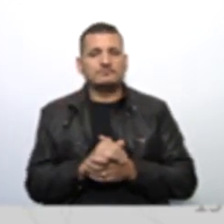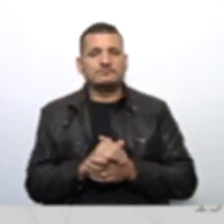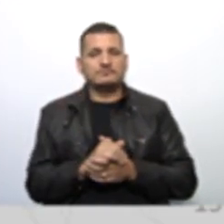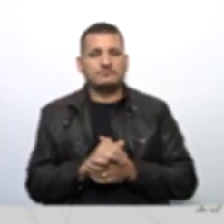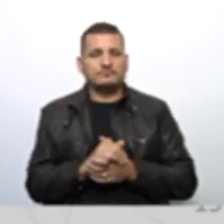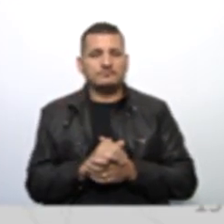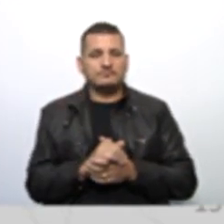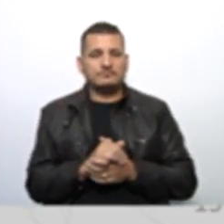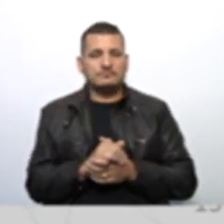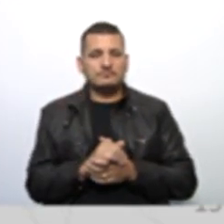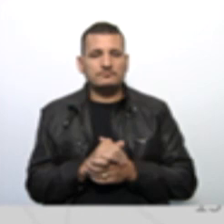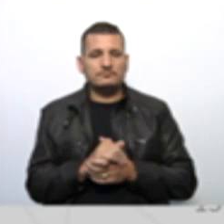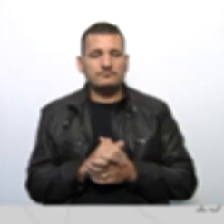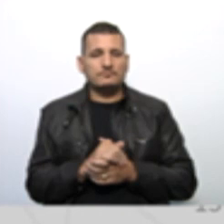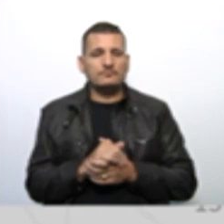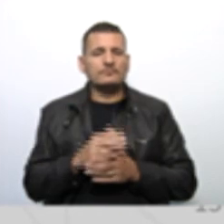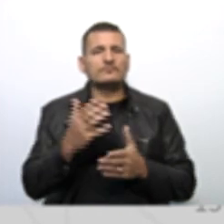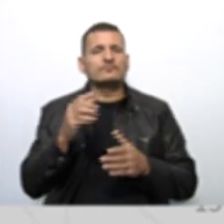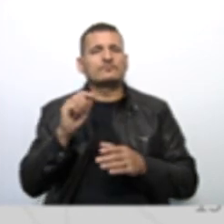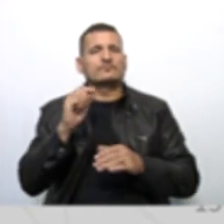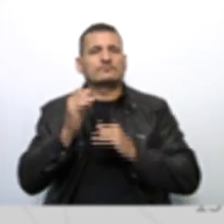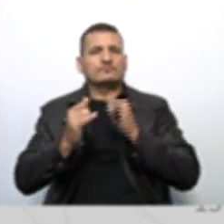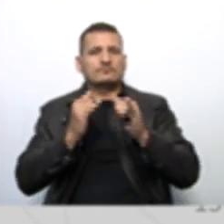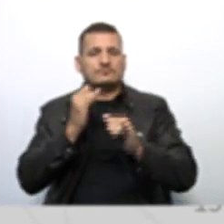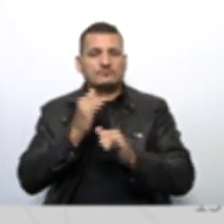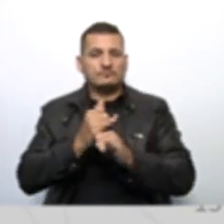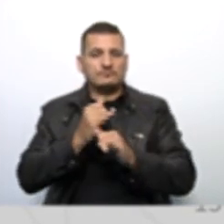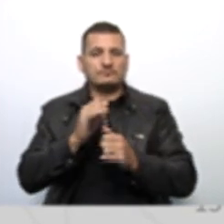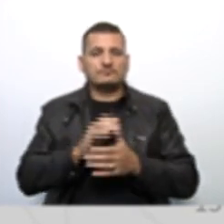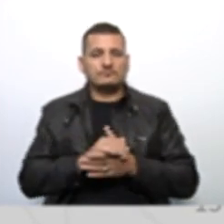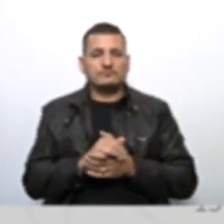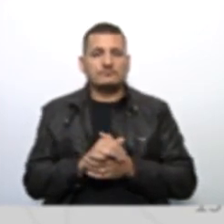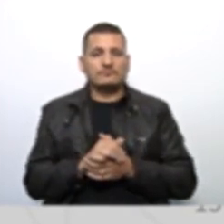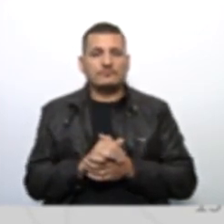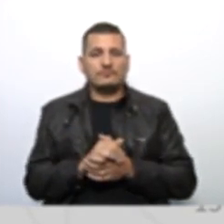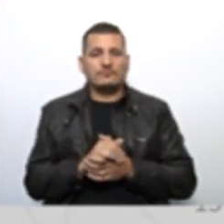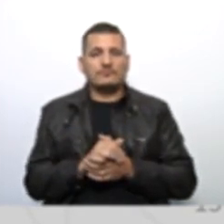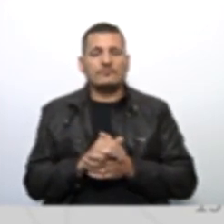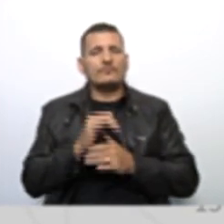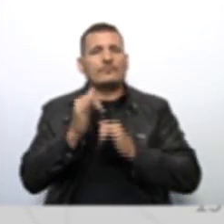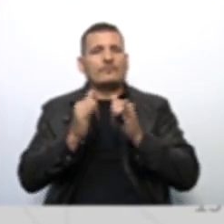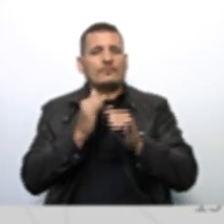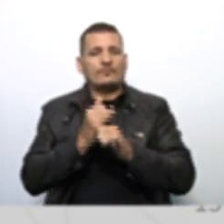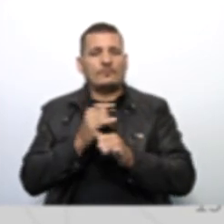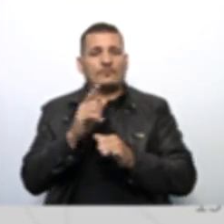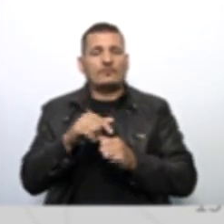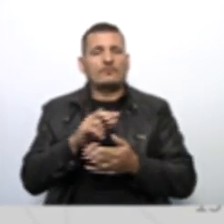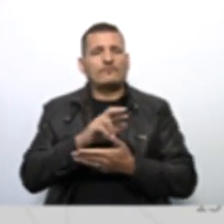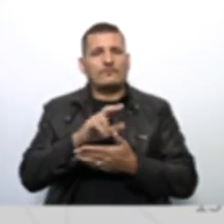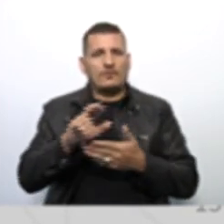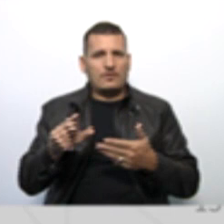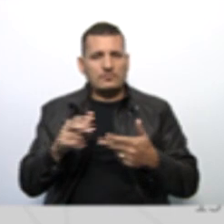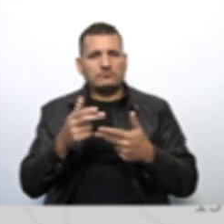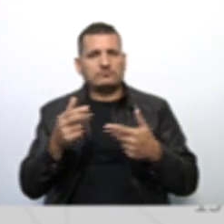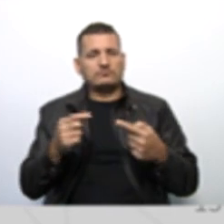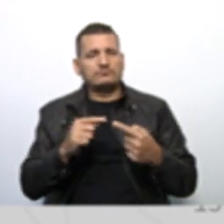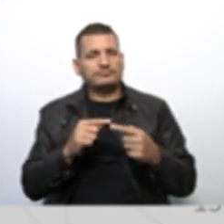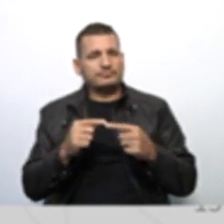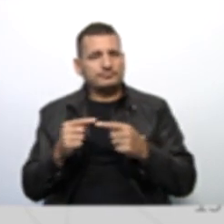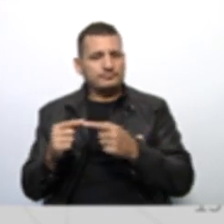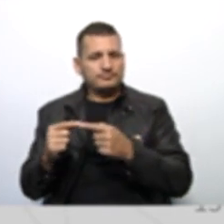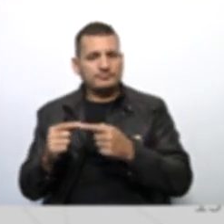ó, esclarecendo aqui, o que é a internet? A internet é o quê? São vários dispositivos interligados em